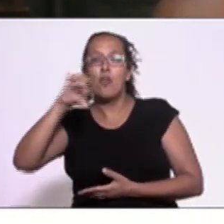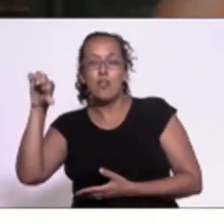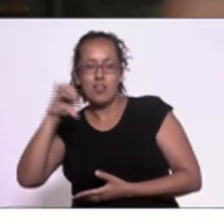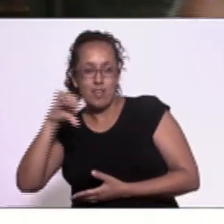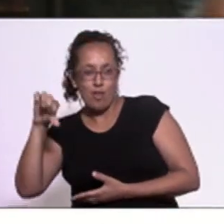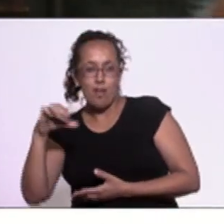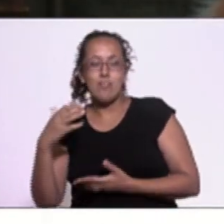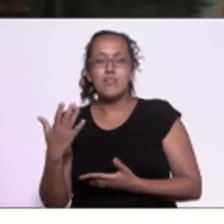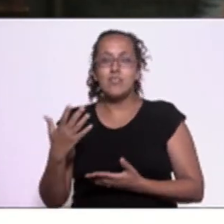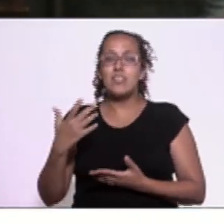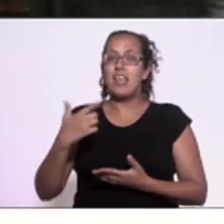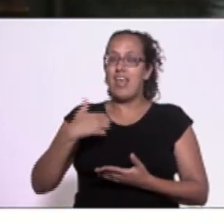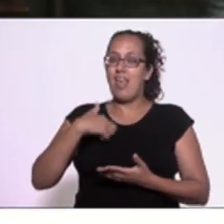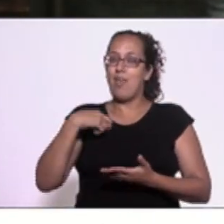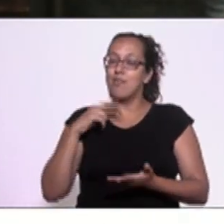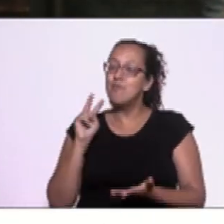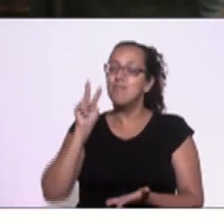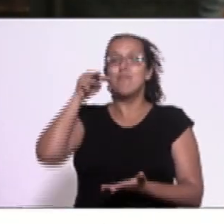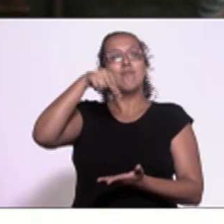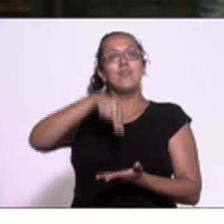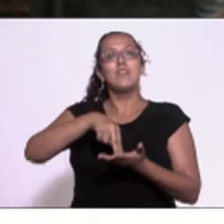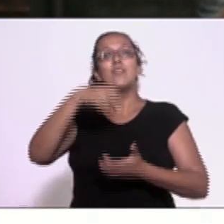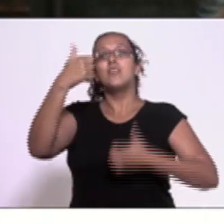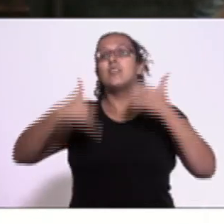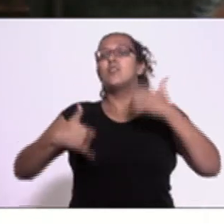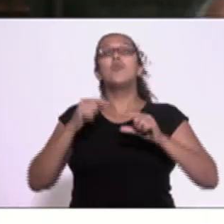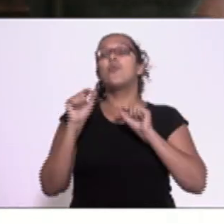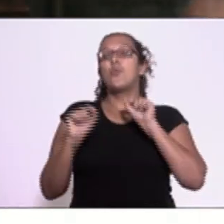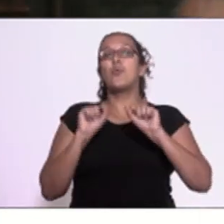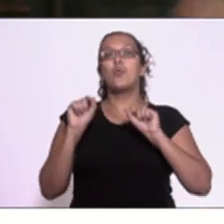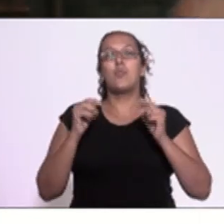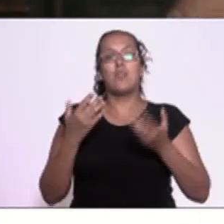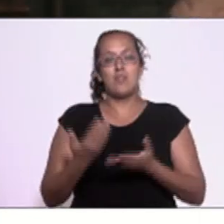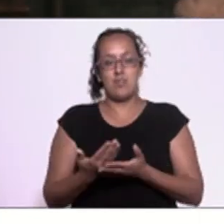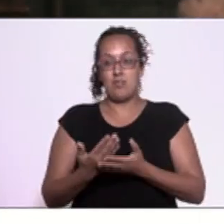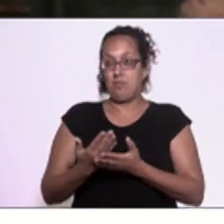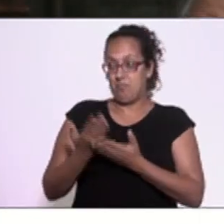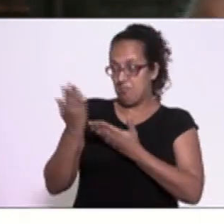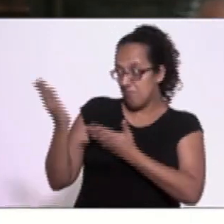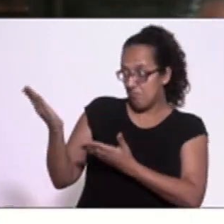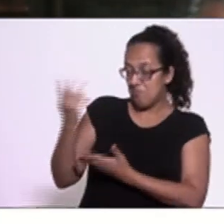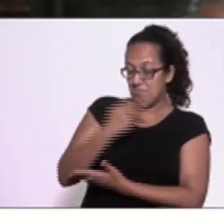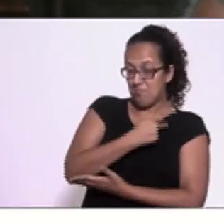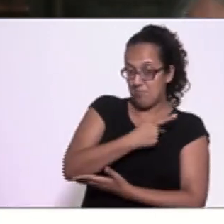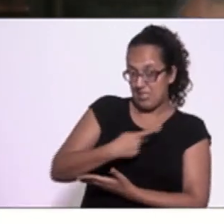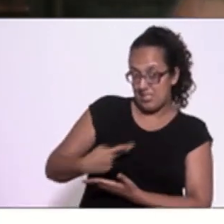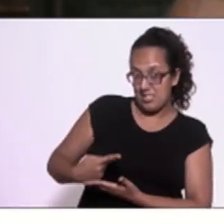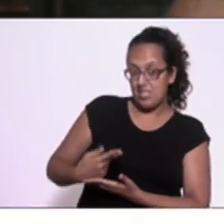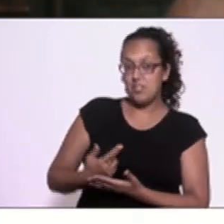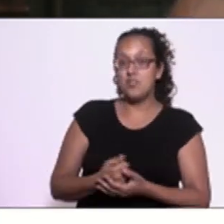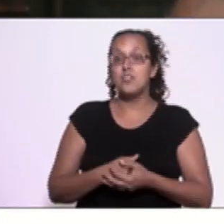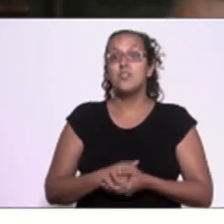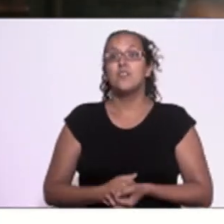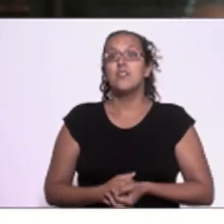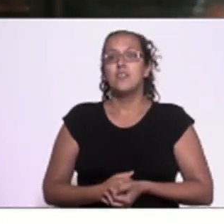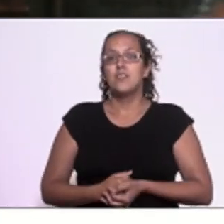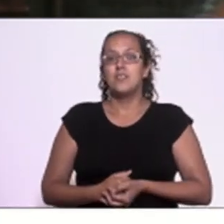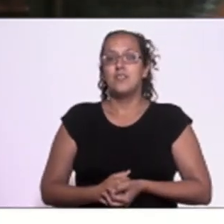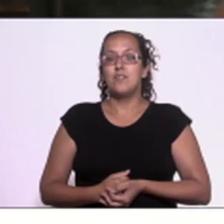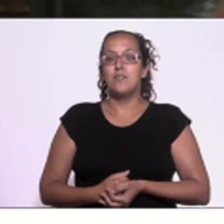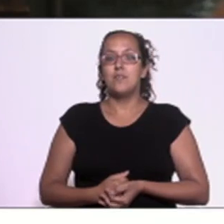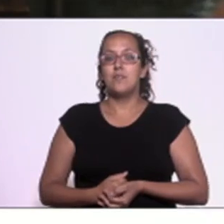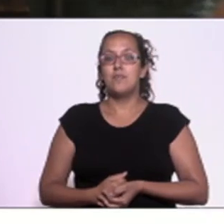1889, eu faço minha saudação da seguinte maneira: cidadão presidente desta